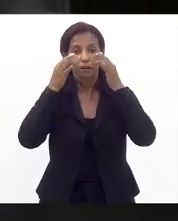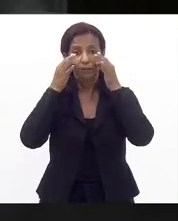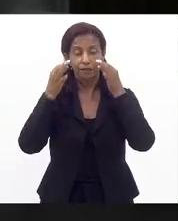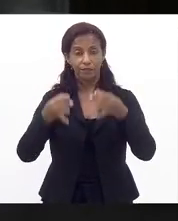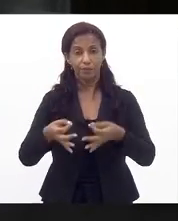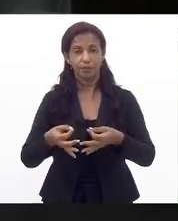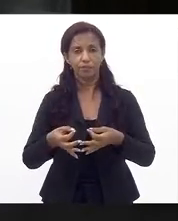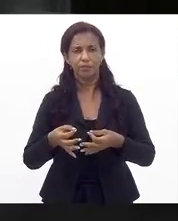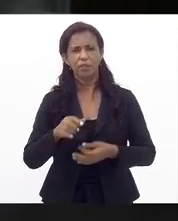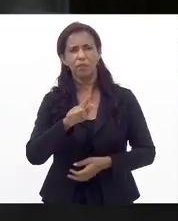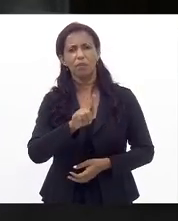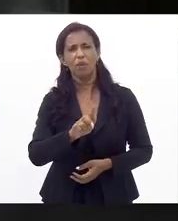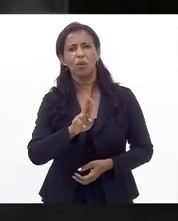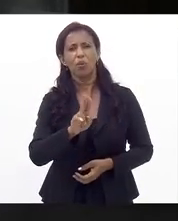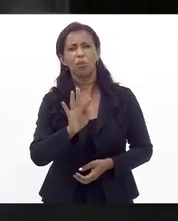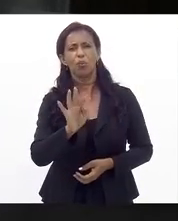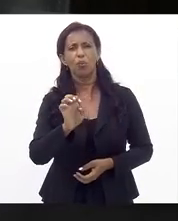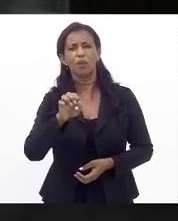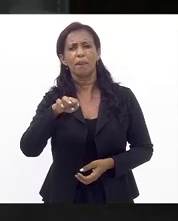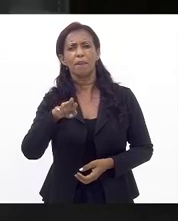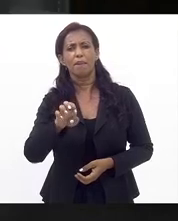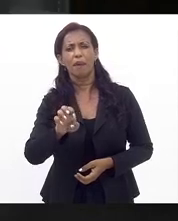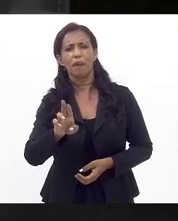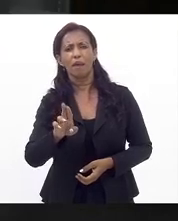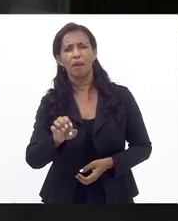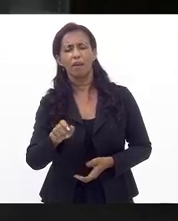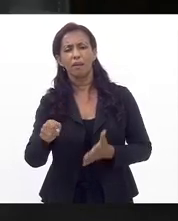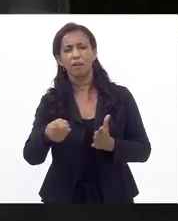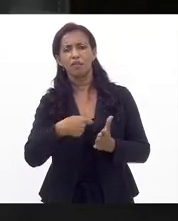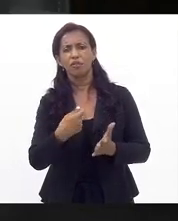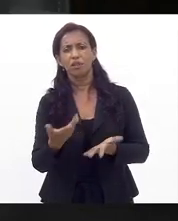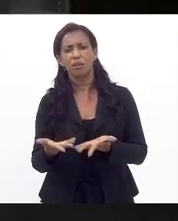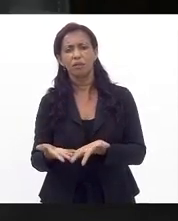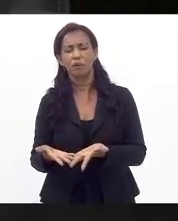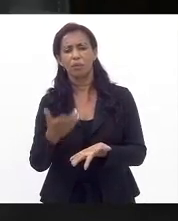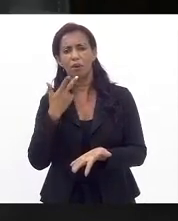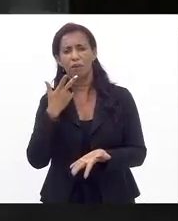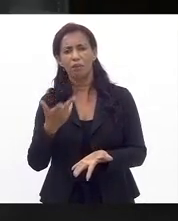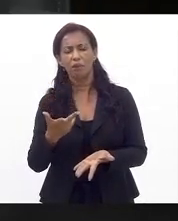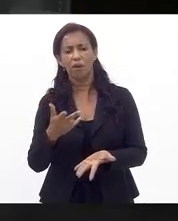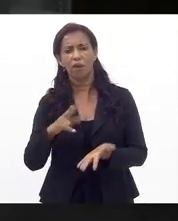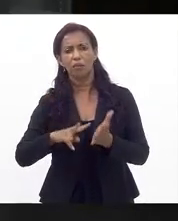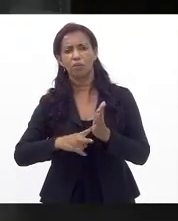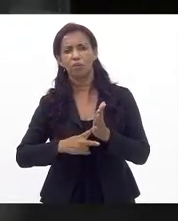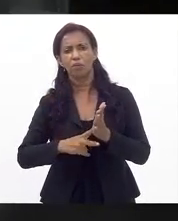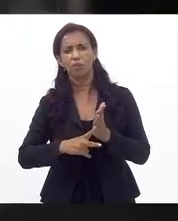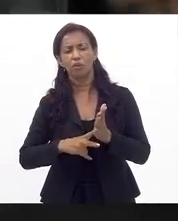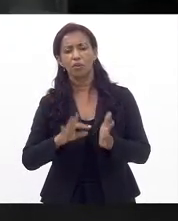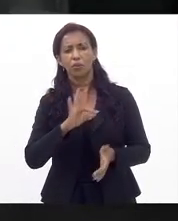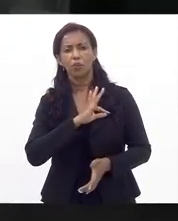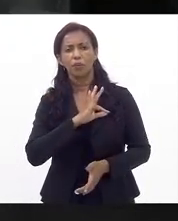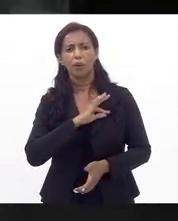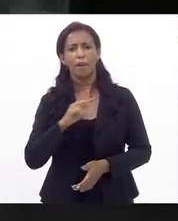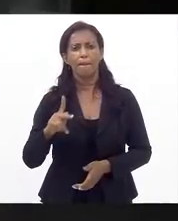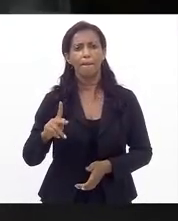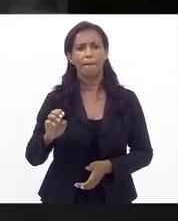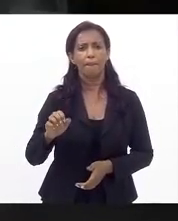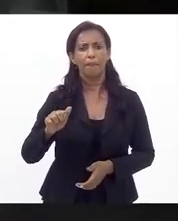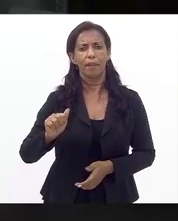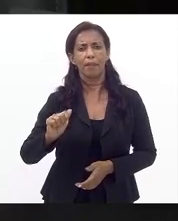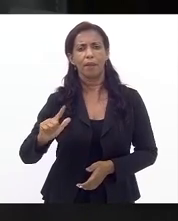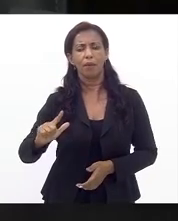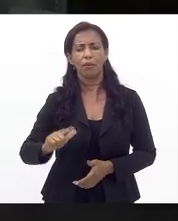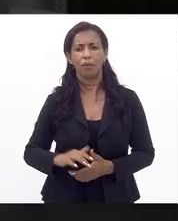o Gutemberg que se inscreveu aqui para falar e nada do Sindicato dos policiais penais